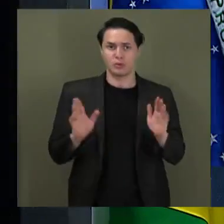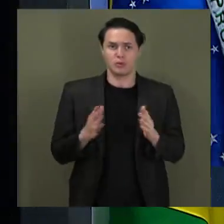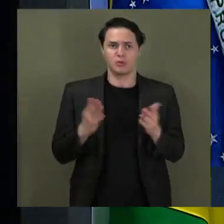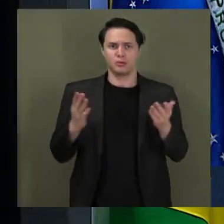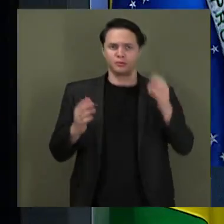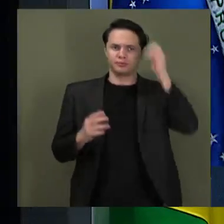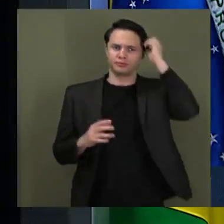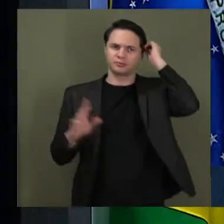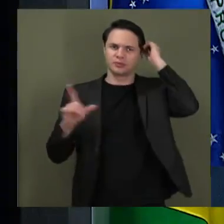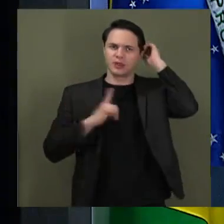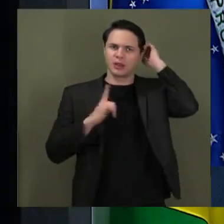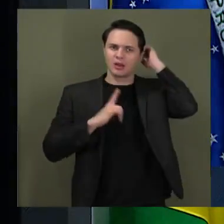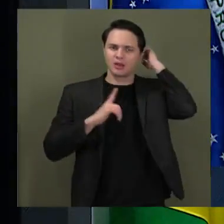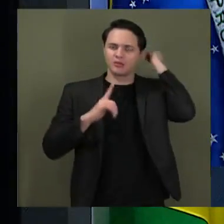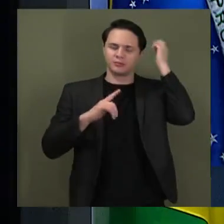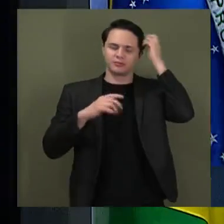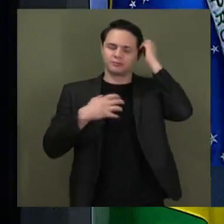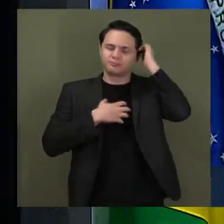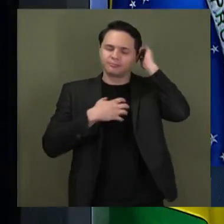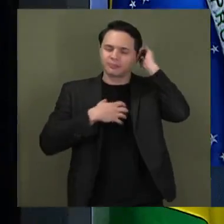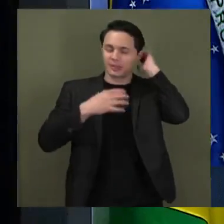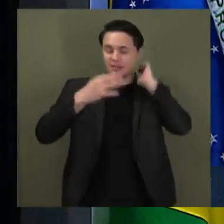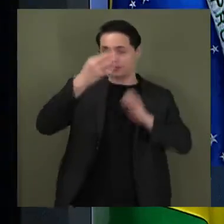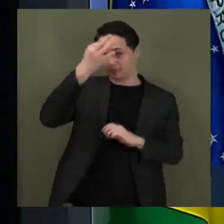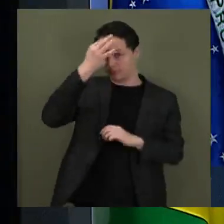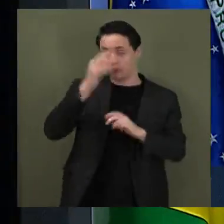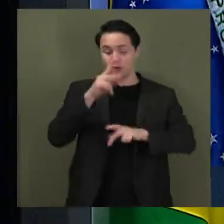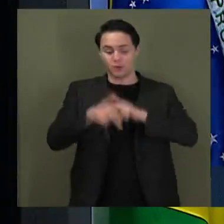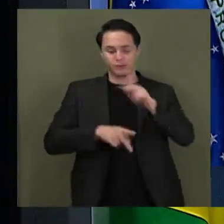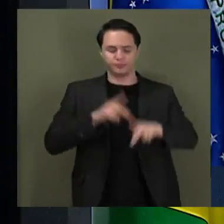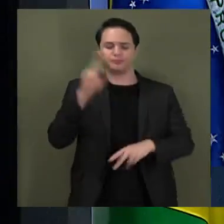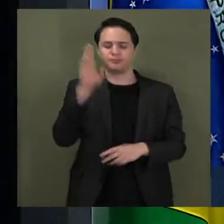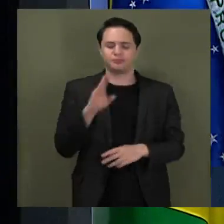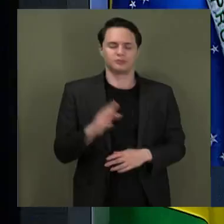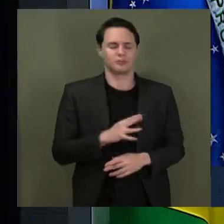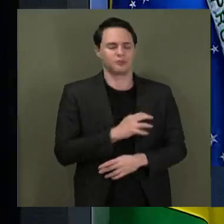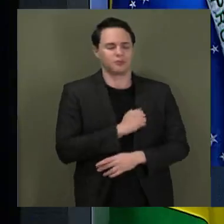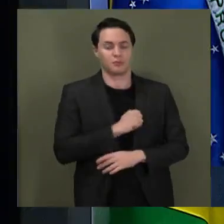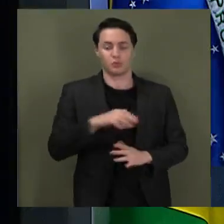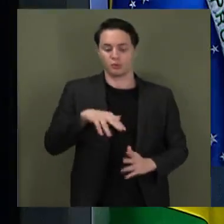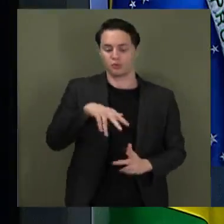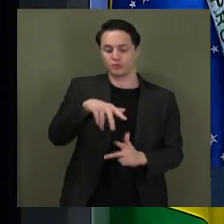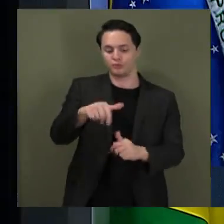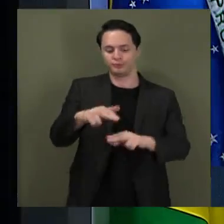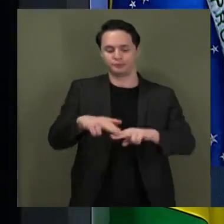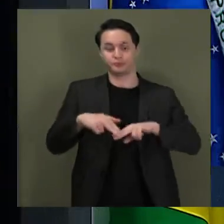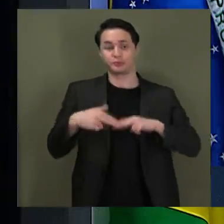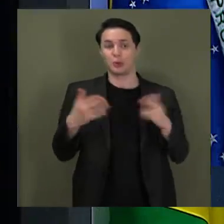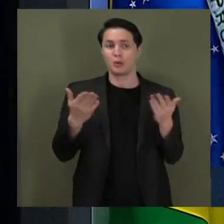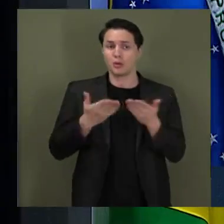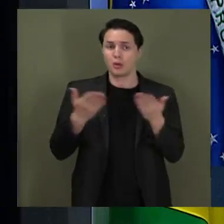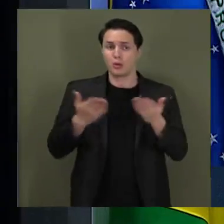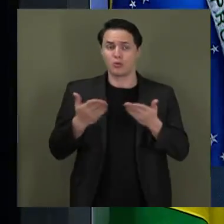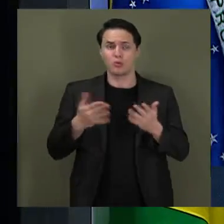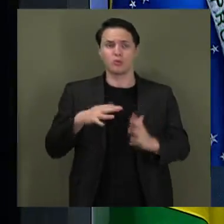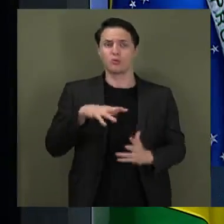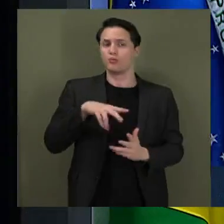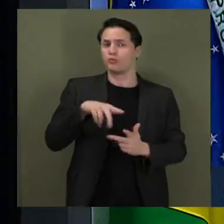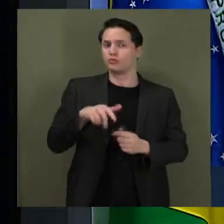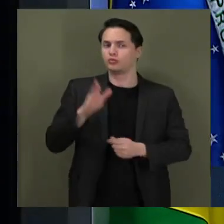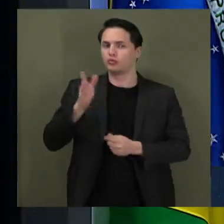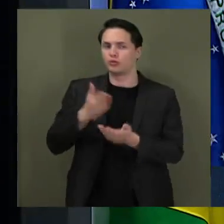a espiritualidade. O povo brasileiro é querido no mundo todo e por isso que agora o mundo começa a